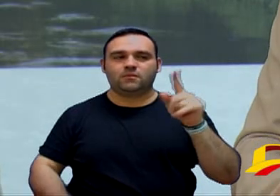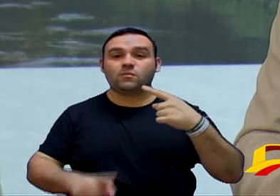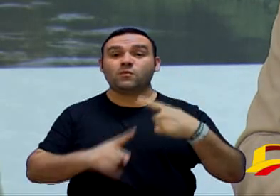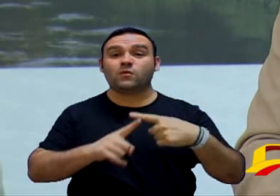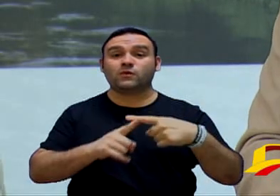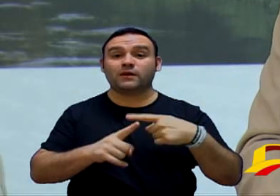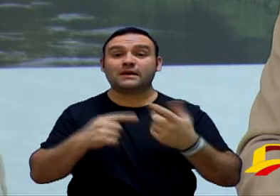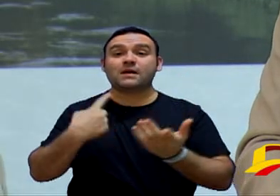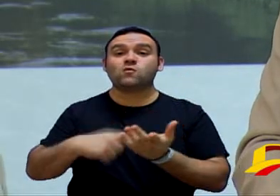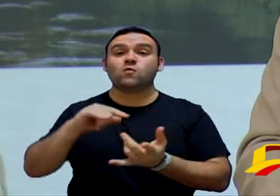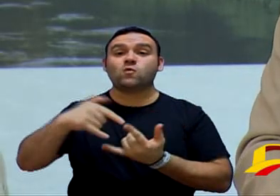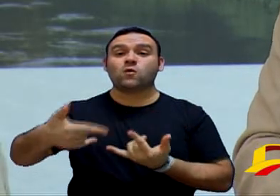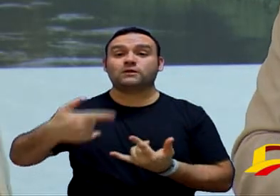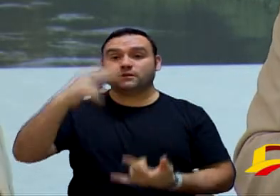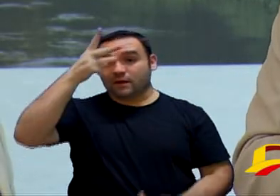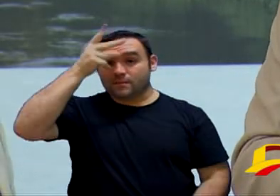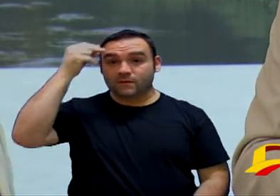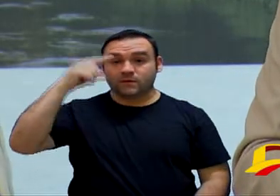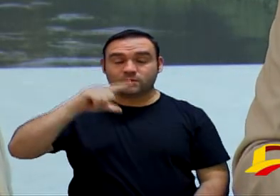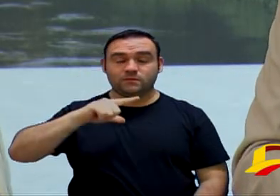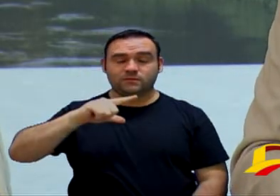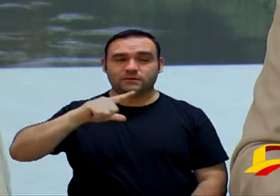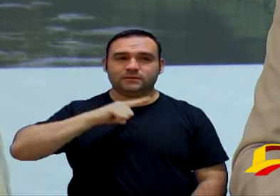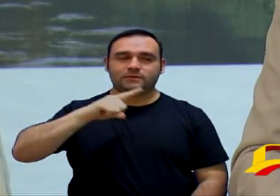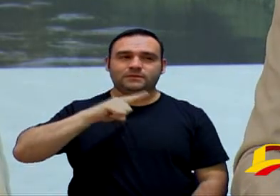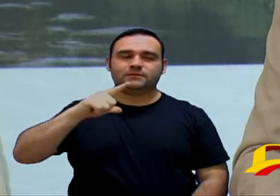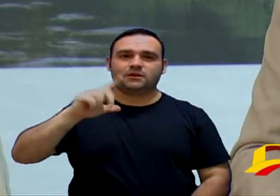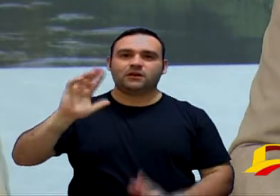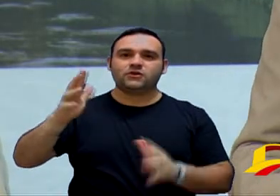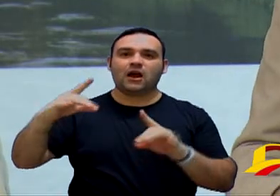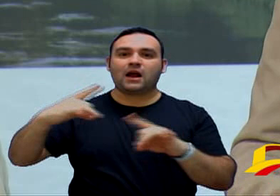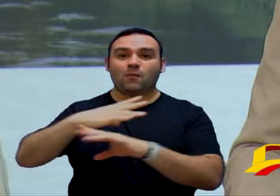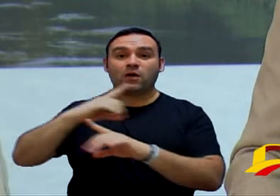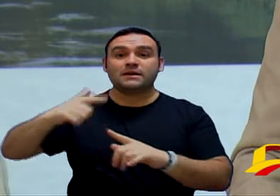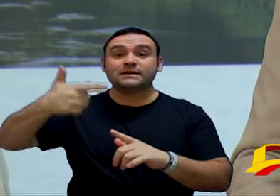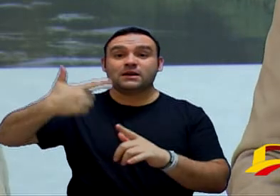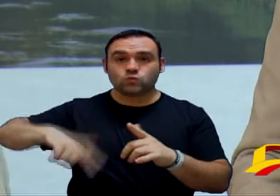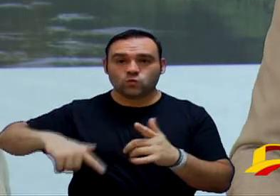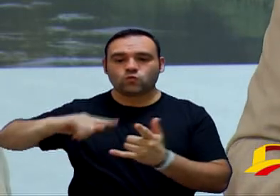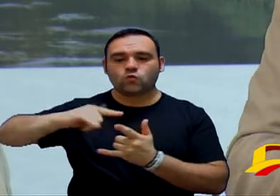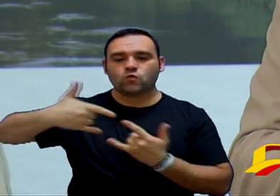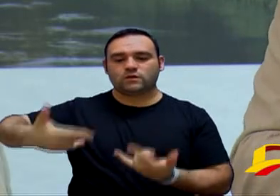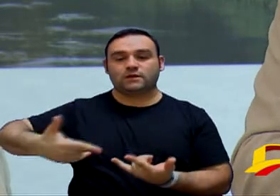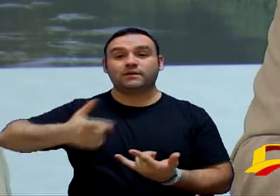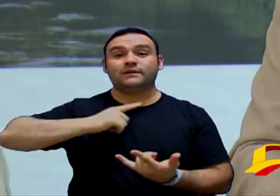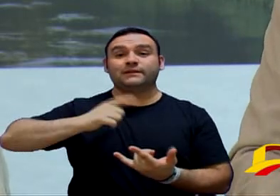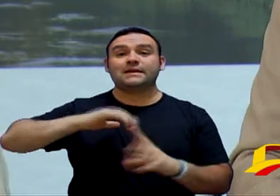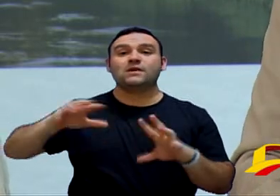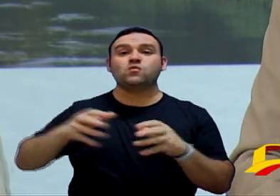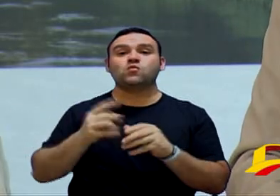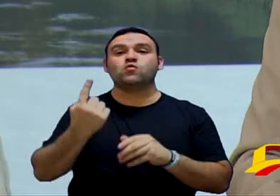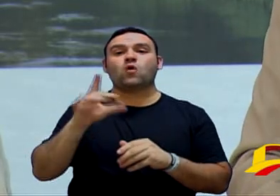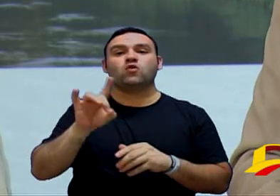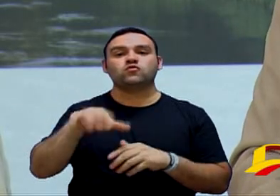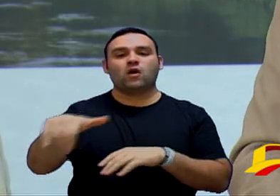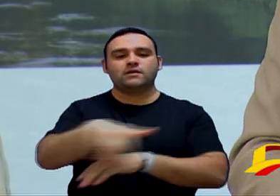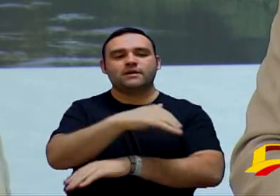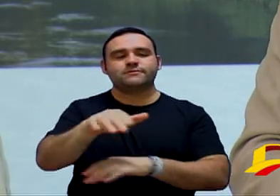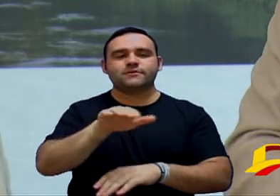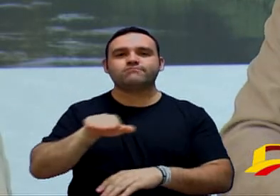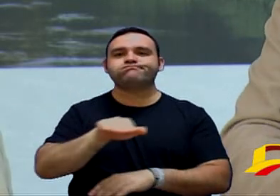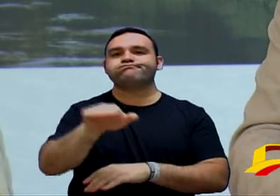o contrato da Prefeitura tinha terminado e estavam renovando um novo contrato ele tava com uma equipe na rua só